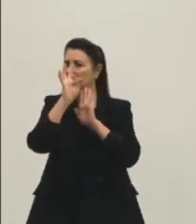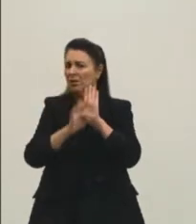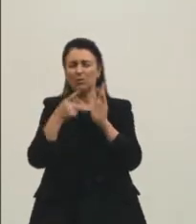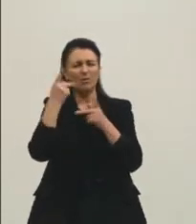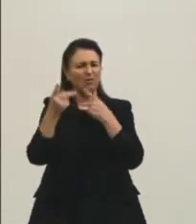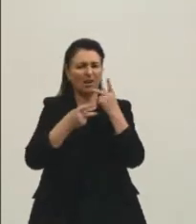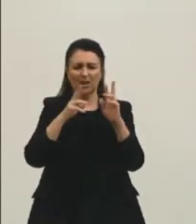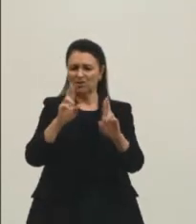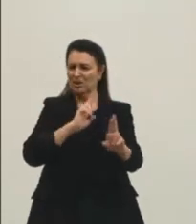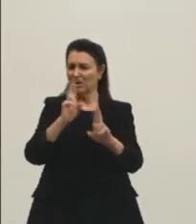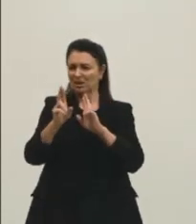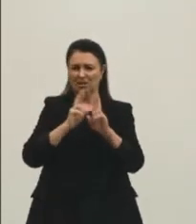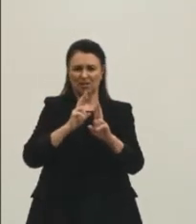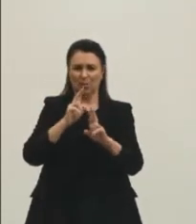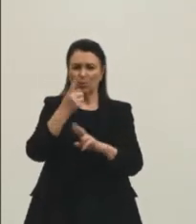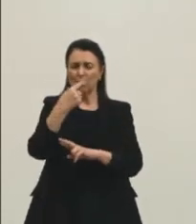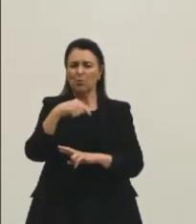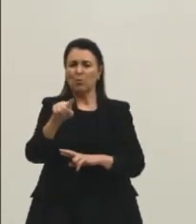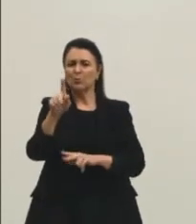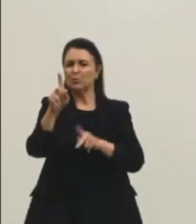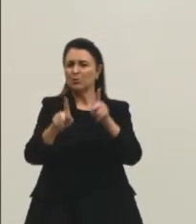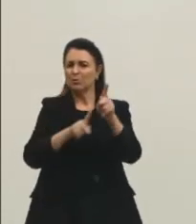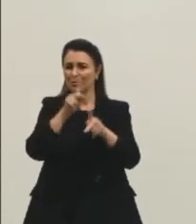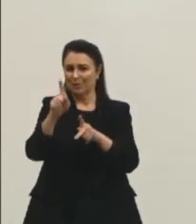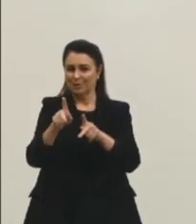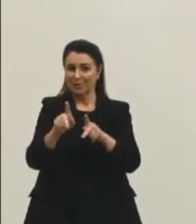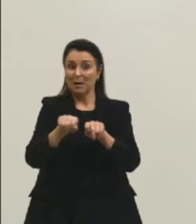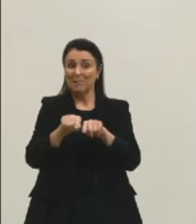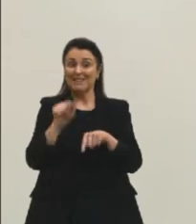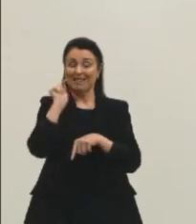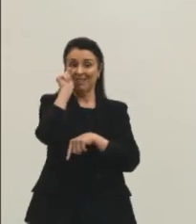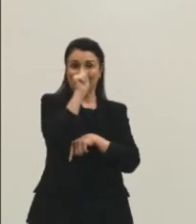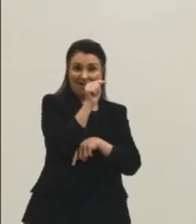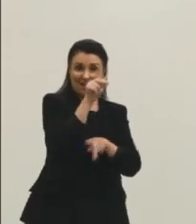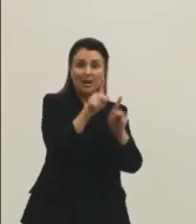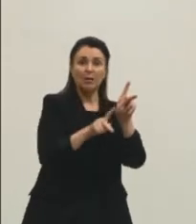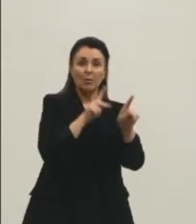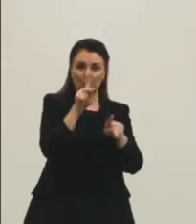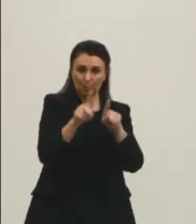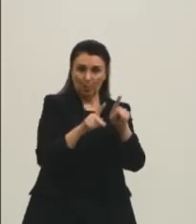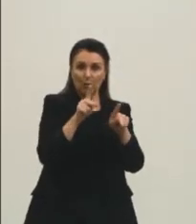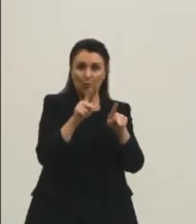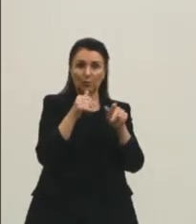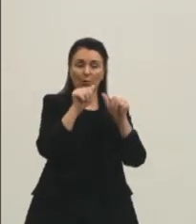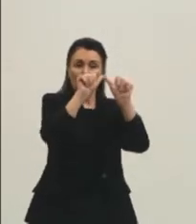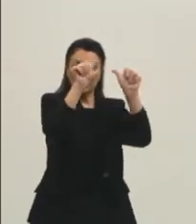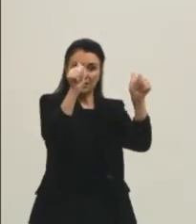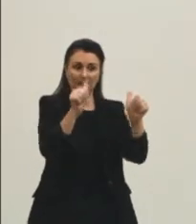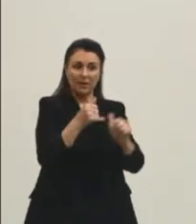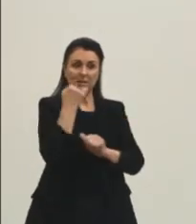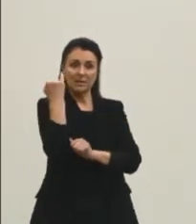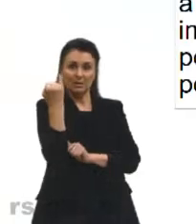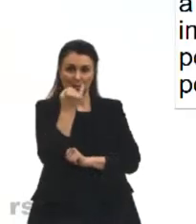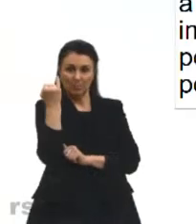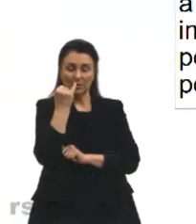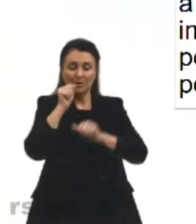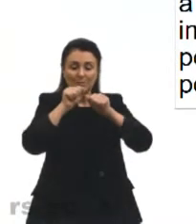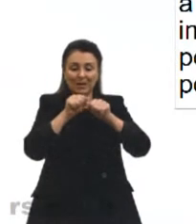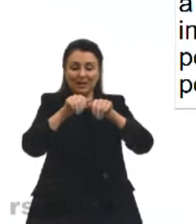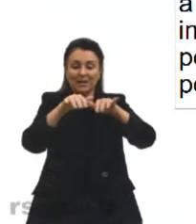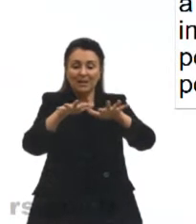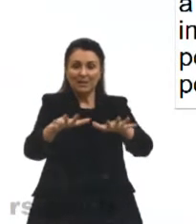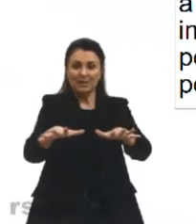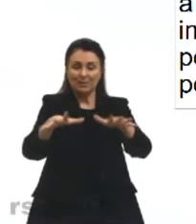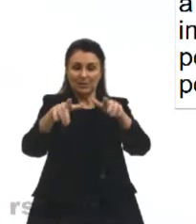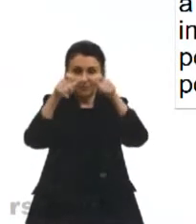o texto afirma é que para o povo some as imagens são importantes para transmitir conhecimento então interpretando